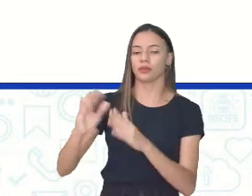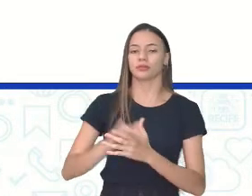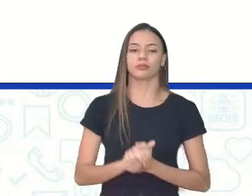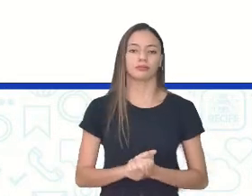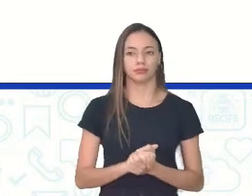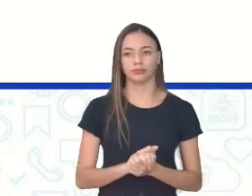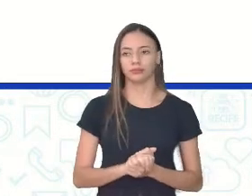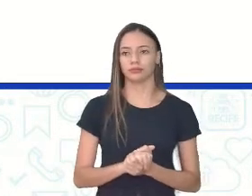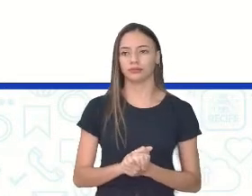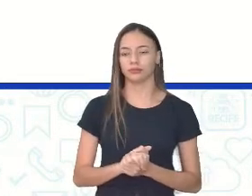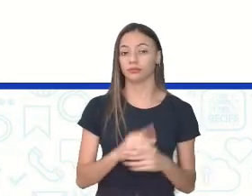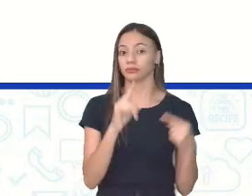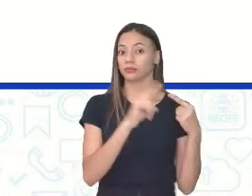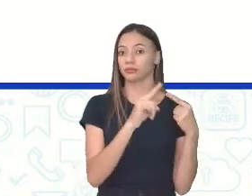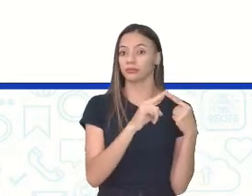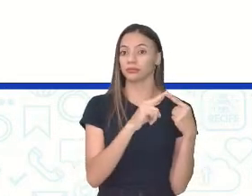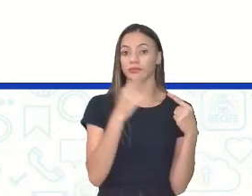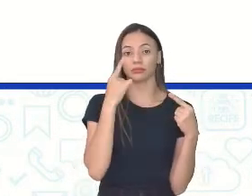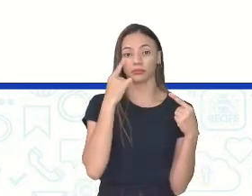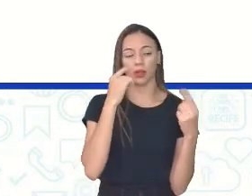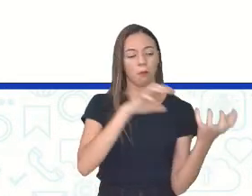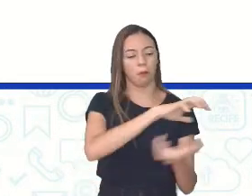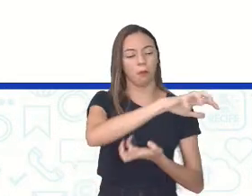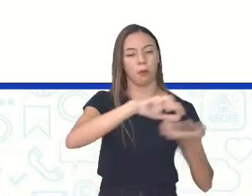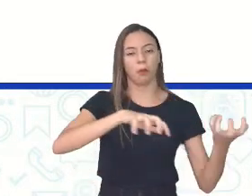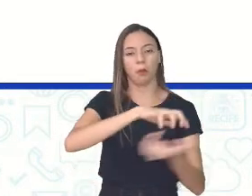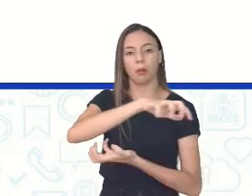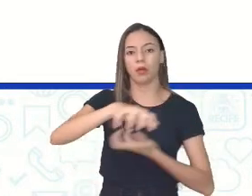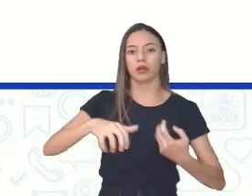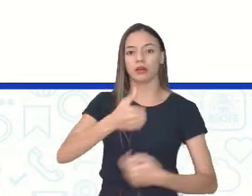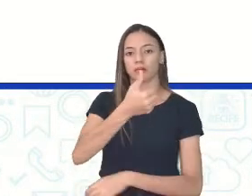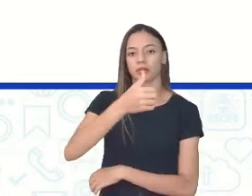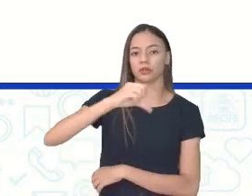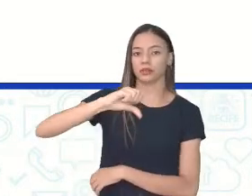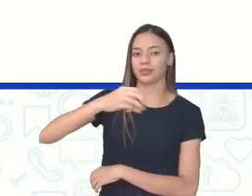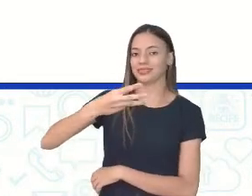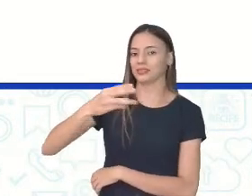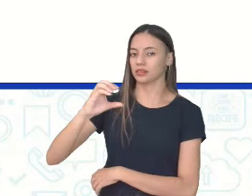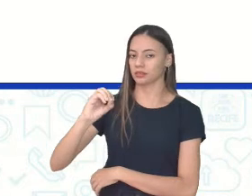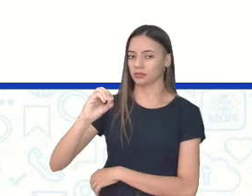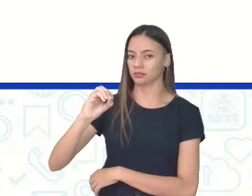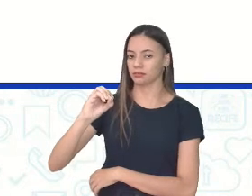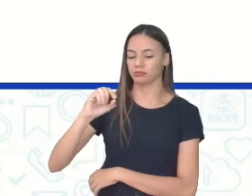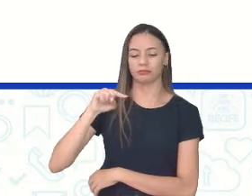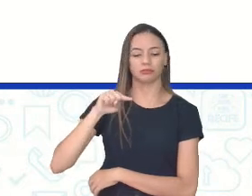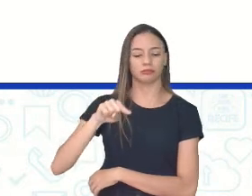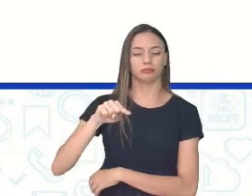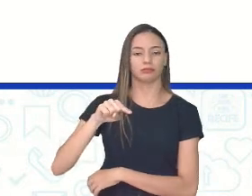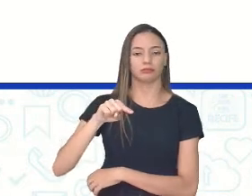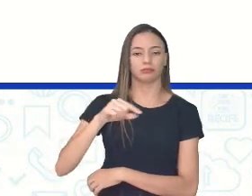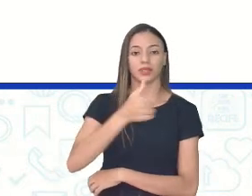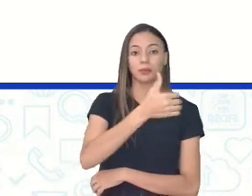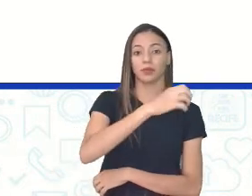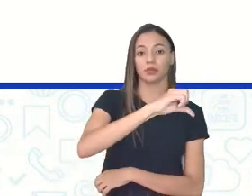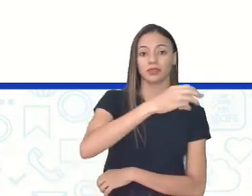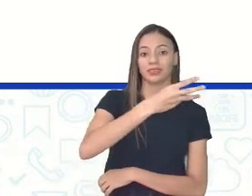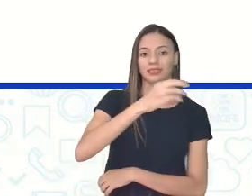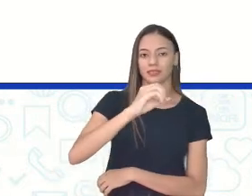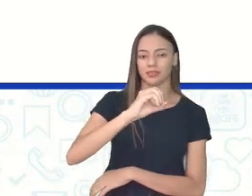período que vai suceder a Revolução de 1930, né? Onde entre 1930